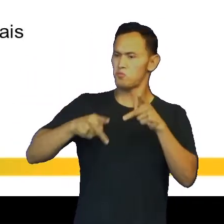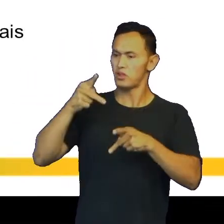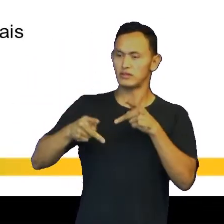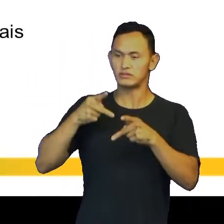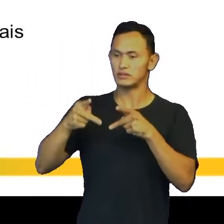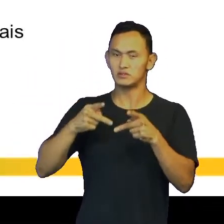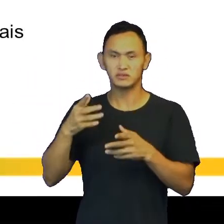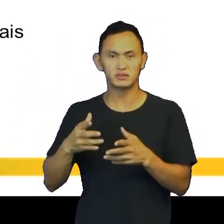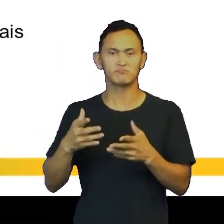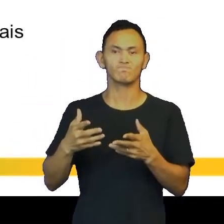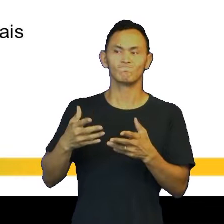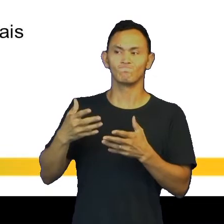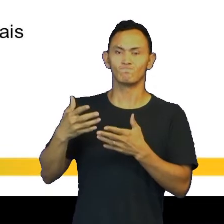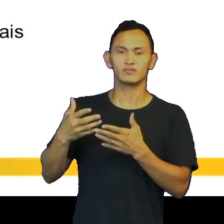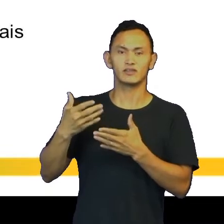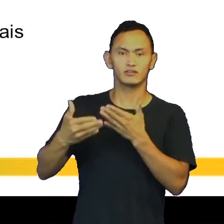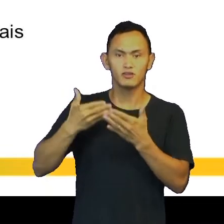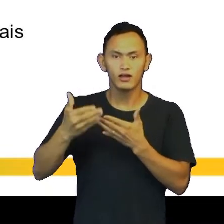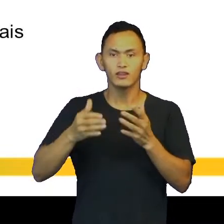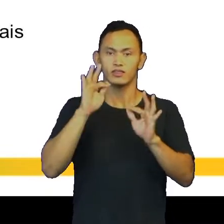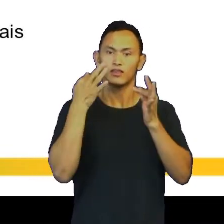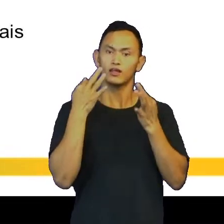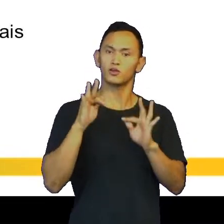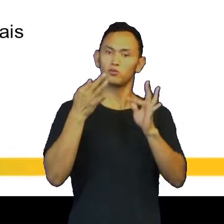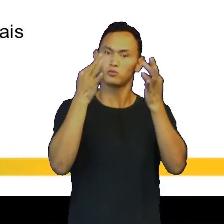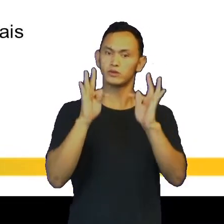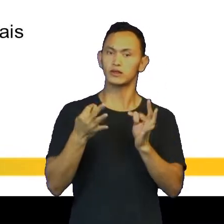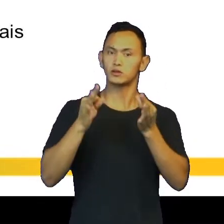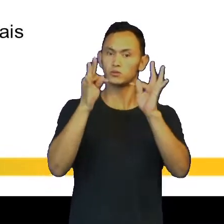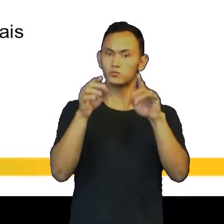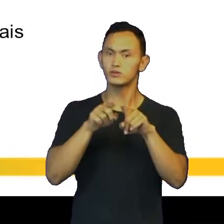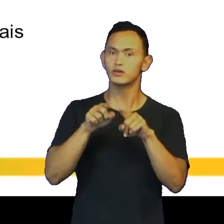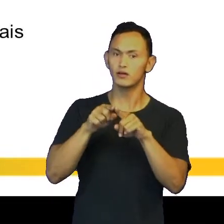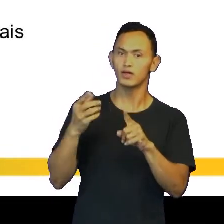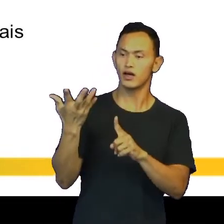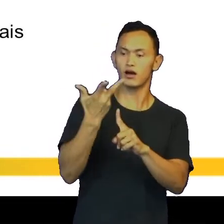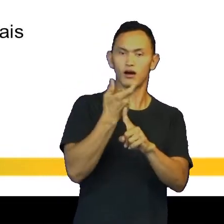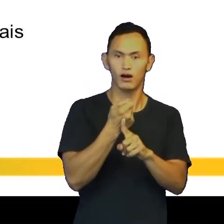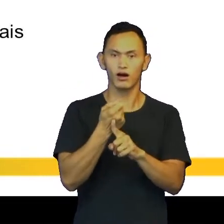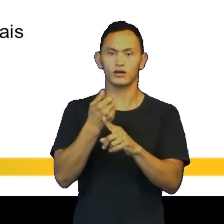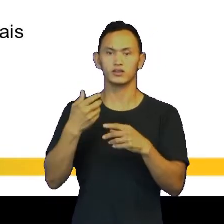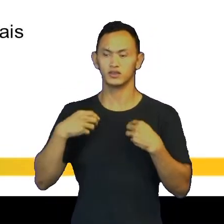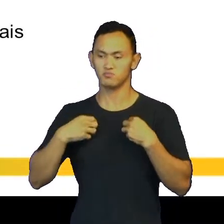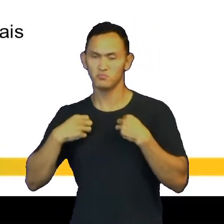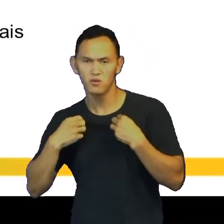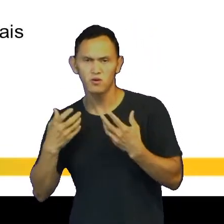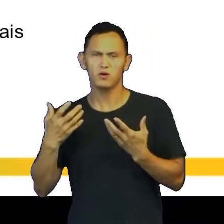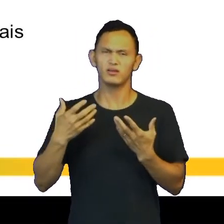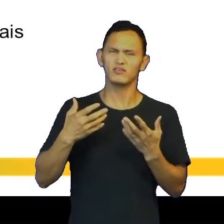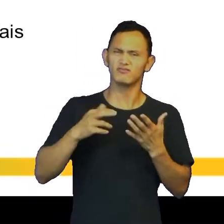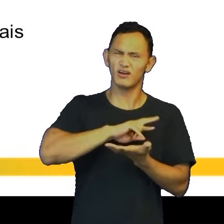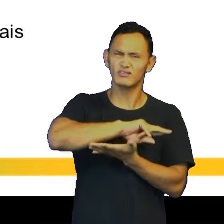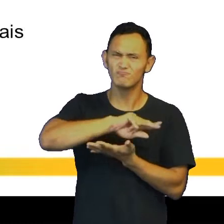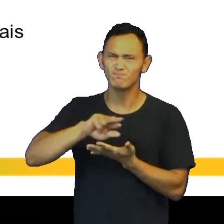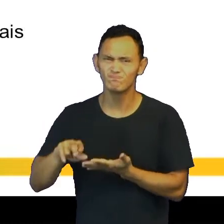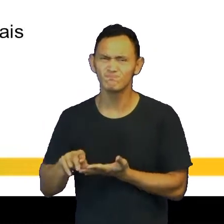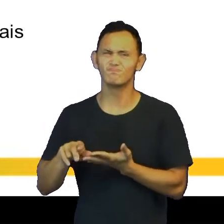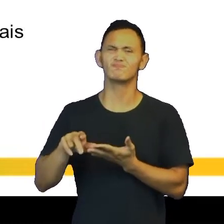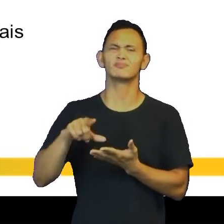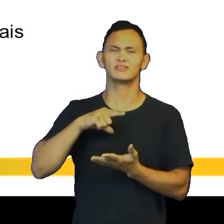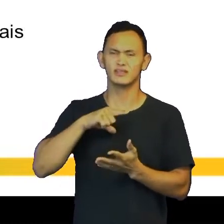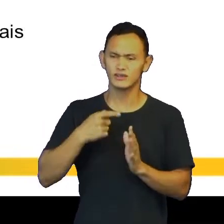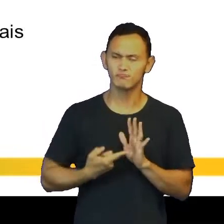população Exposições né de tecnologias de arte de moda espetáculos né é uma